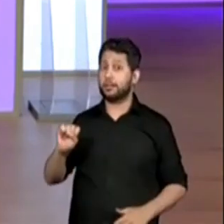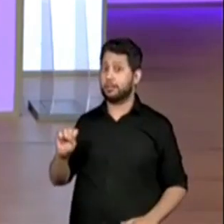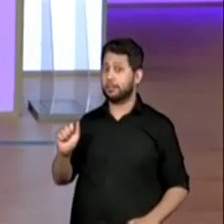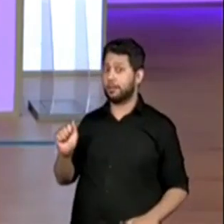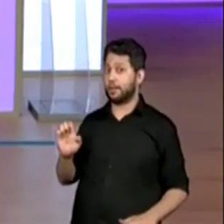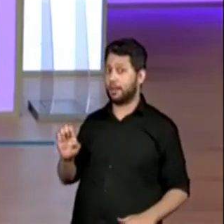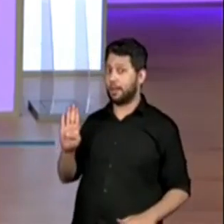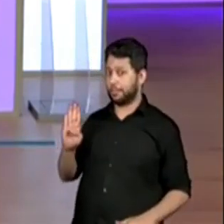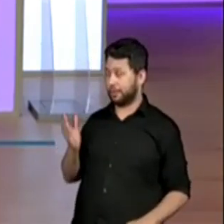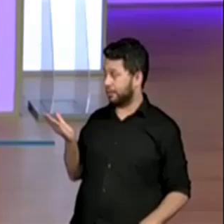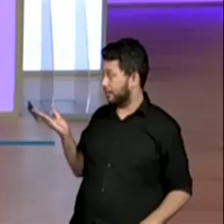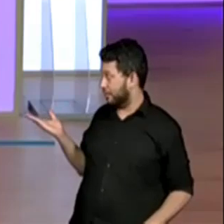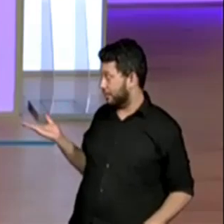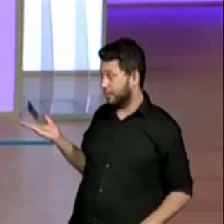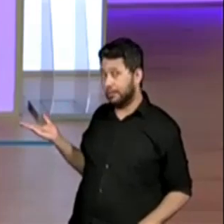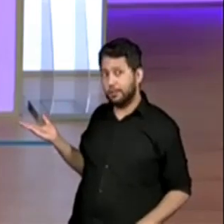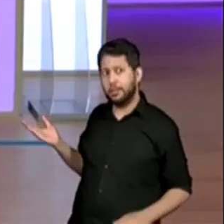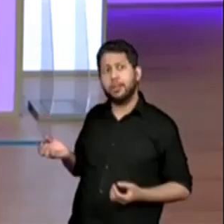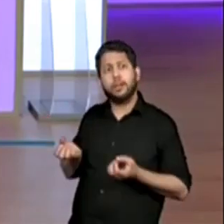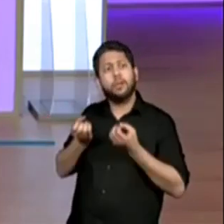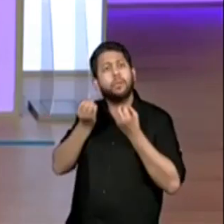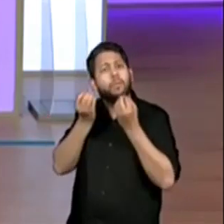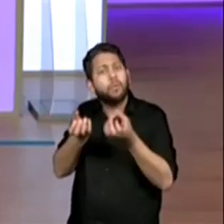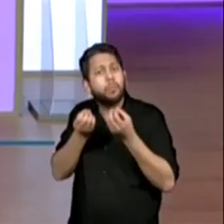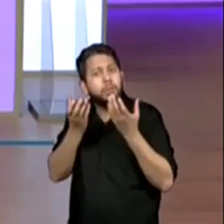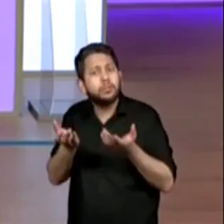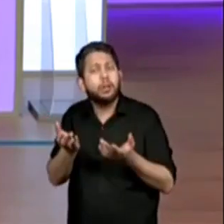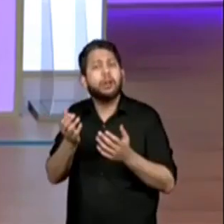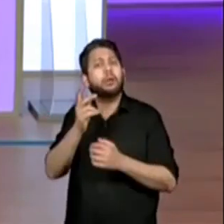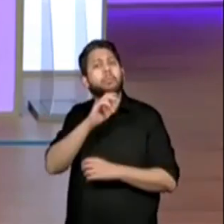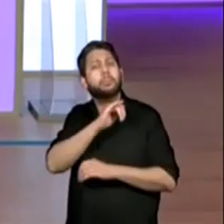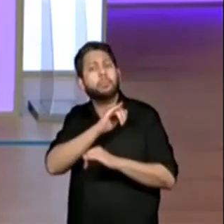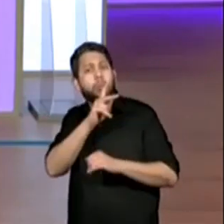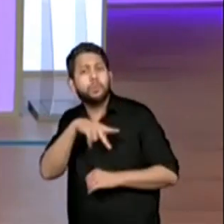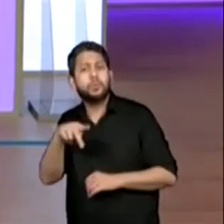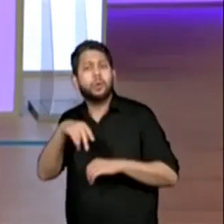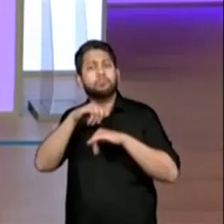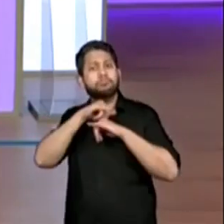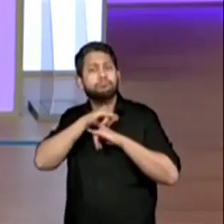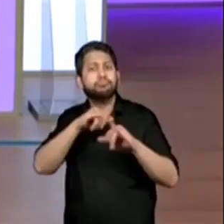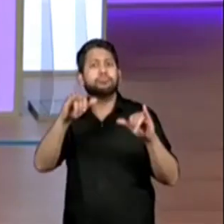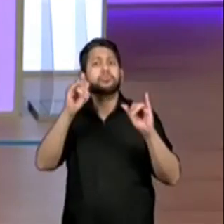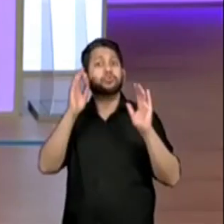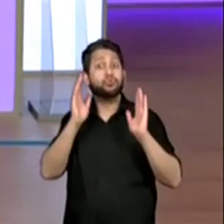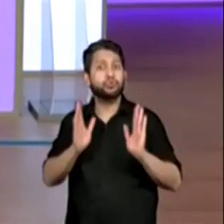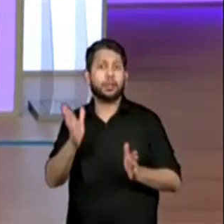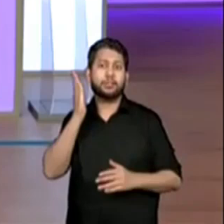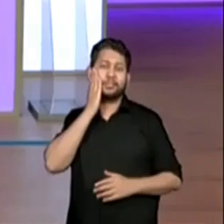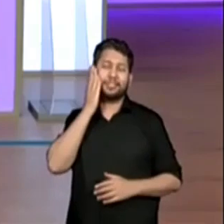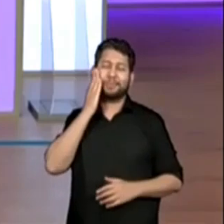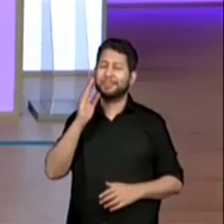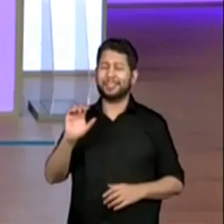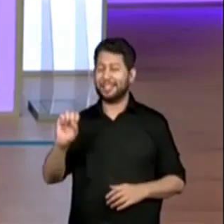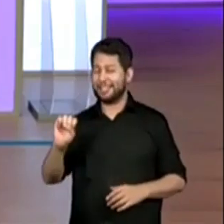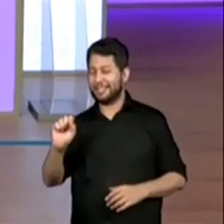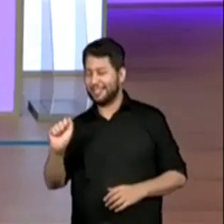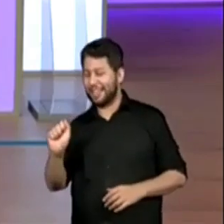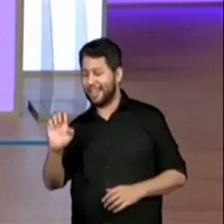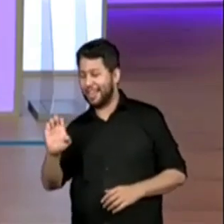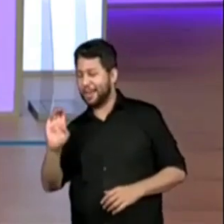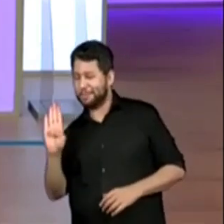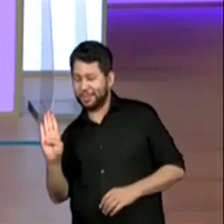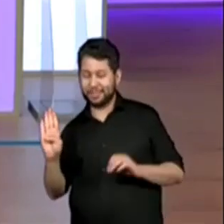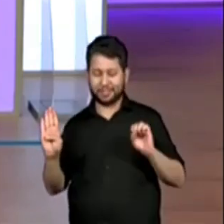as informações todas que vocês têm referente à aplicação do SAEB, eu confundi nas